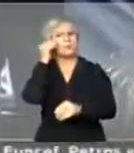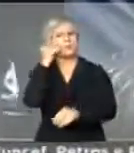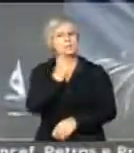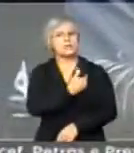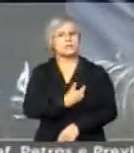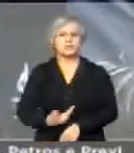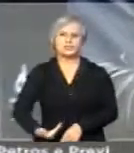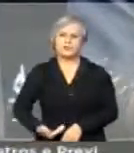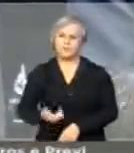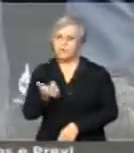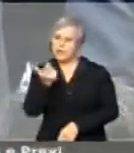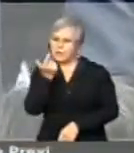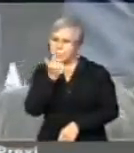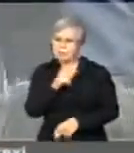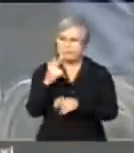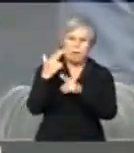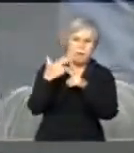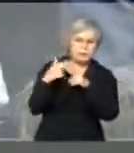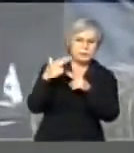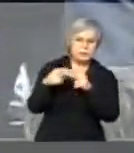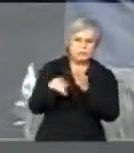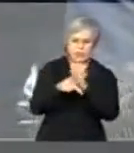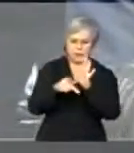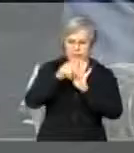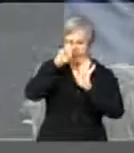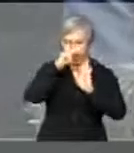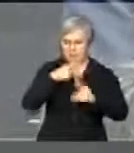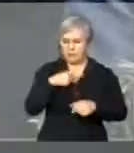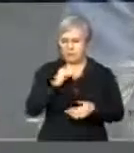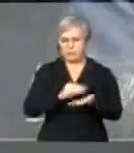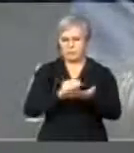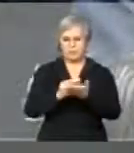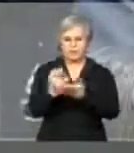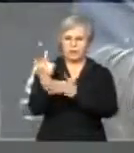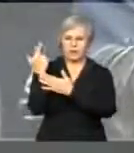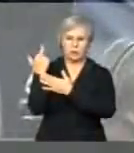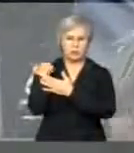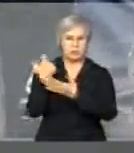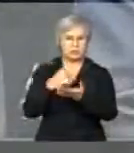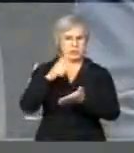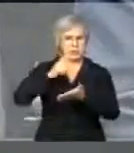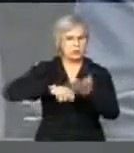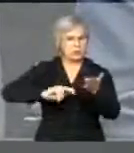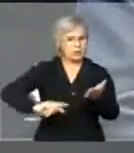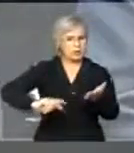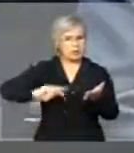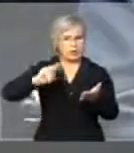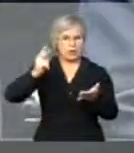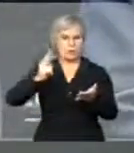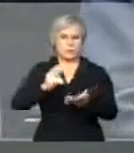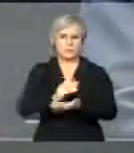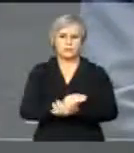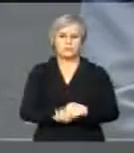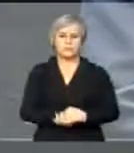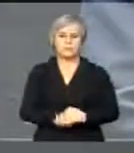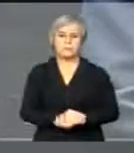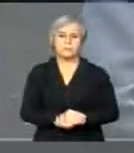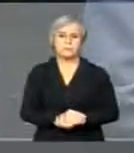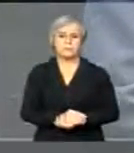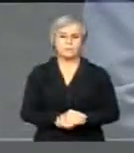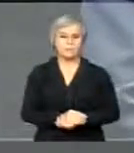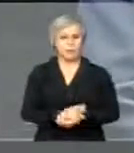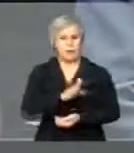dizer que além das pequenas e micros empresas, ainda vai alcançar a pessoa